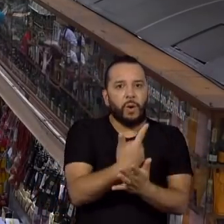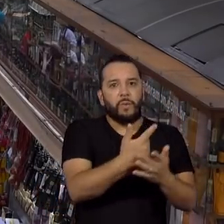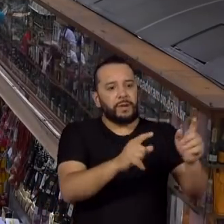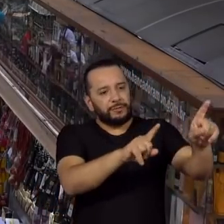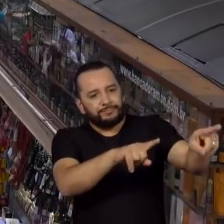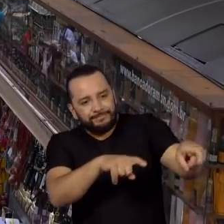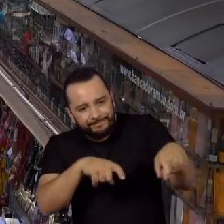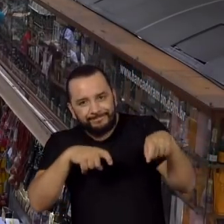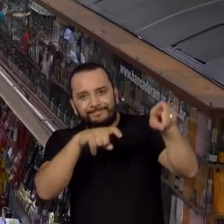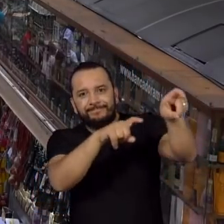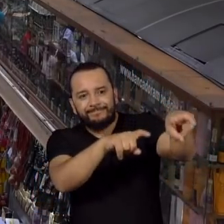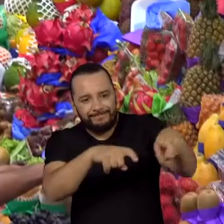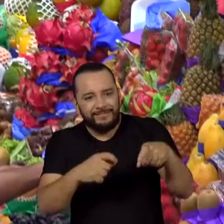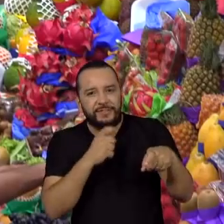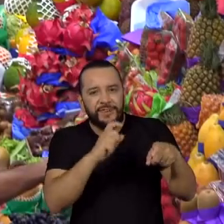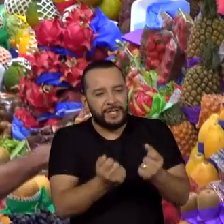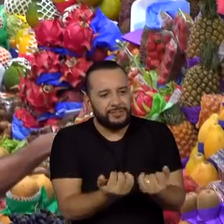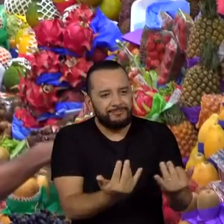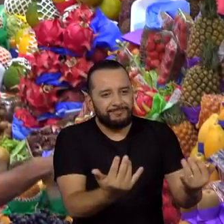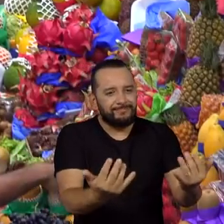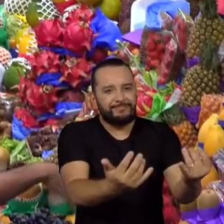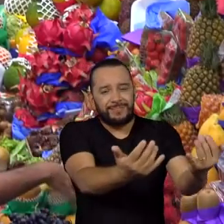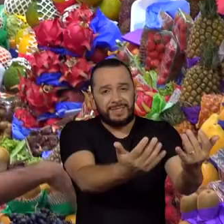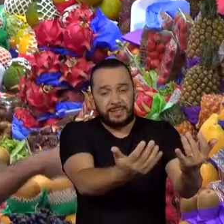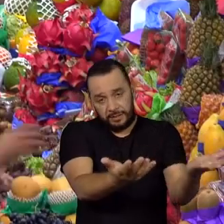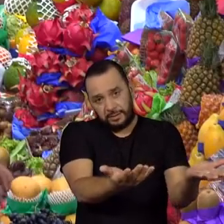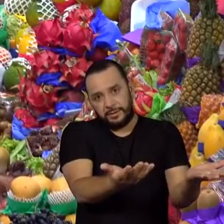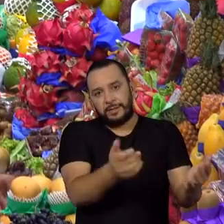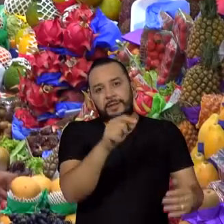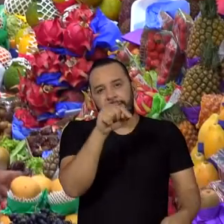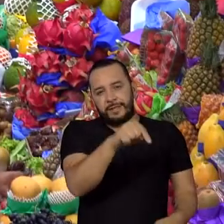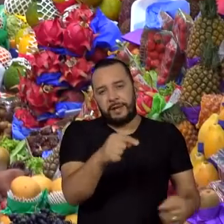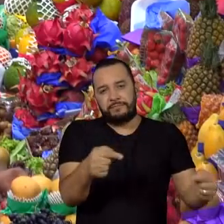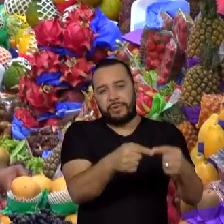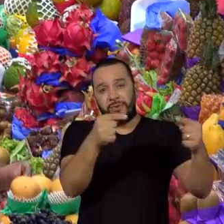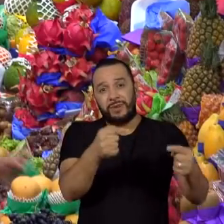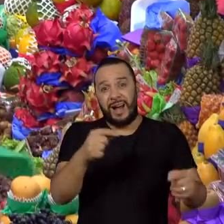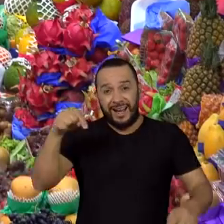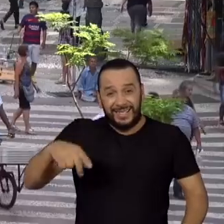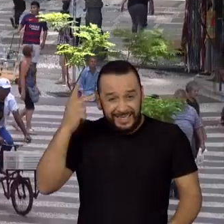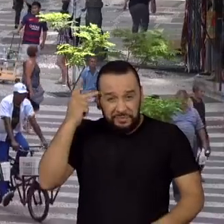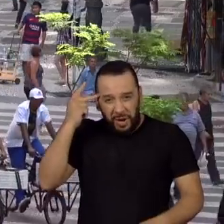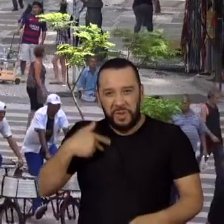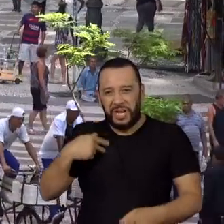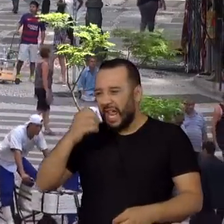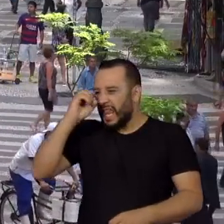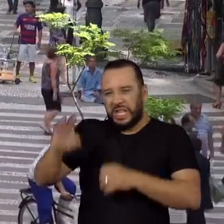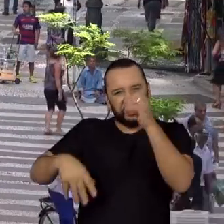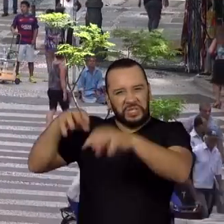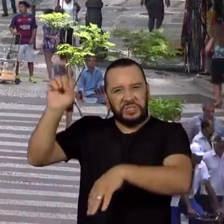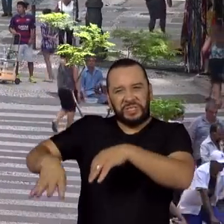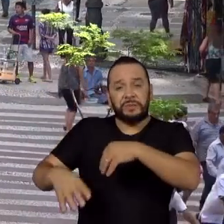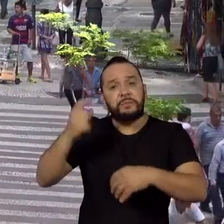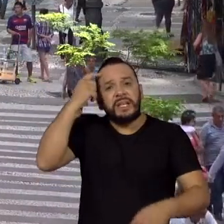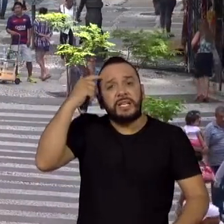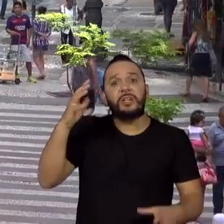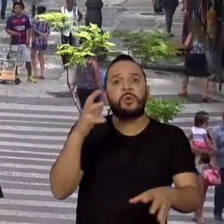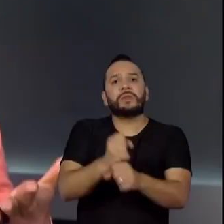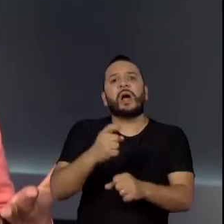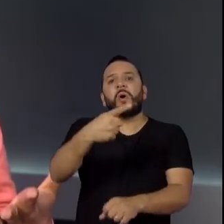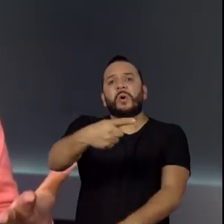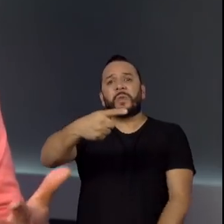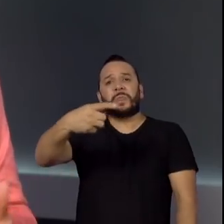extrair, consumir e descartar, ela não cabe mais numa cidade de 12 milhões de pessoas, né? A gente precisa repensar tudo isso.